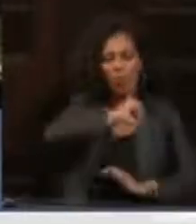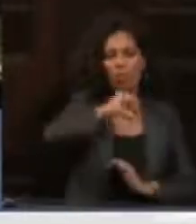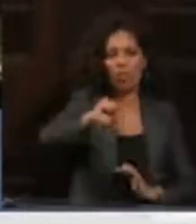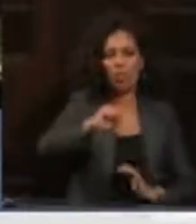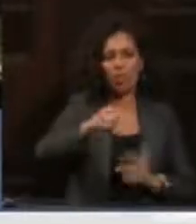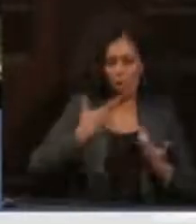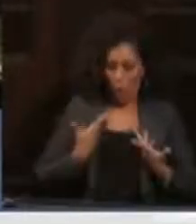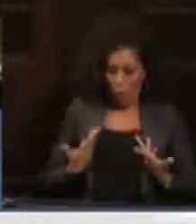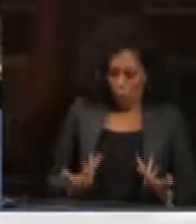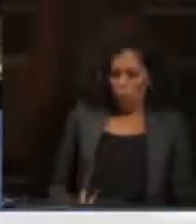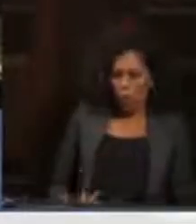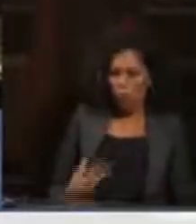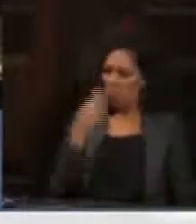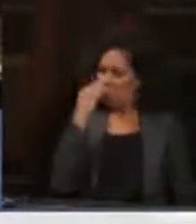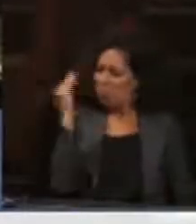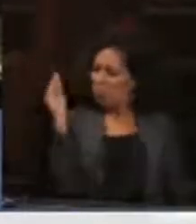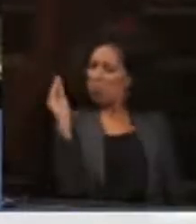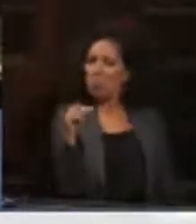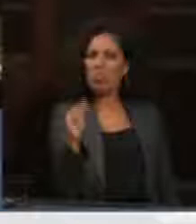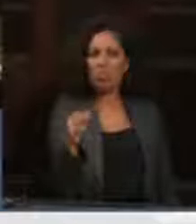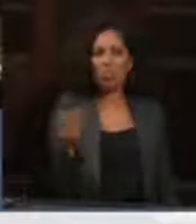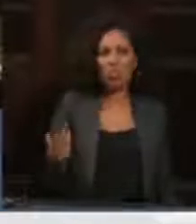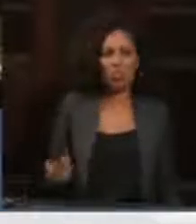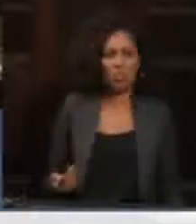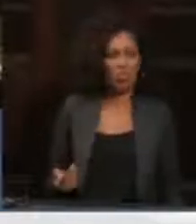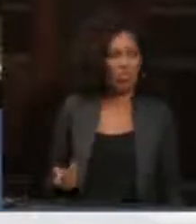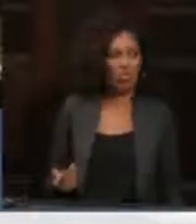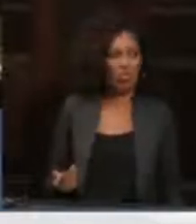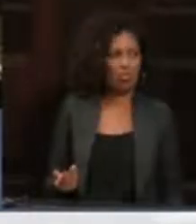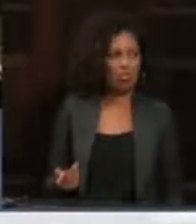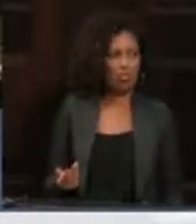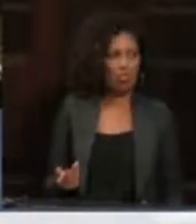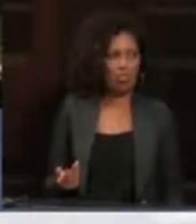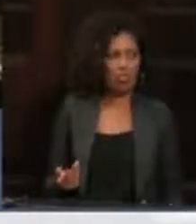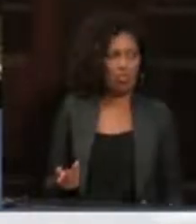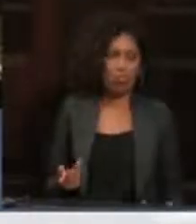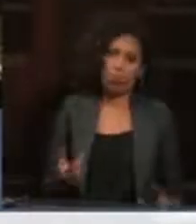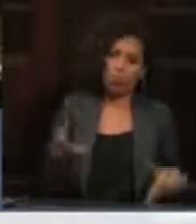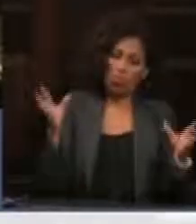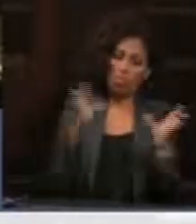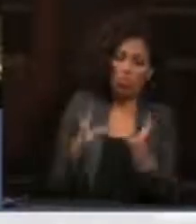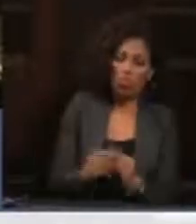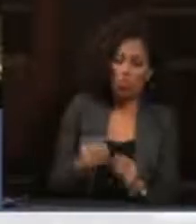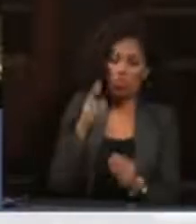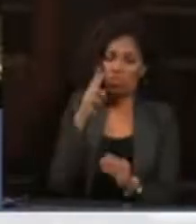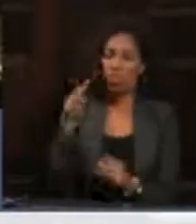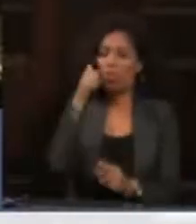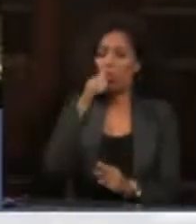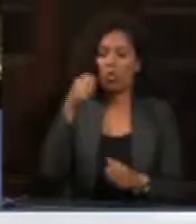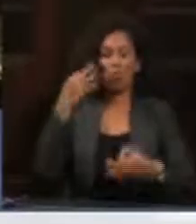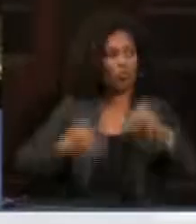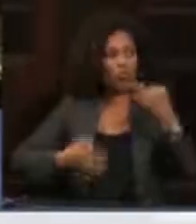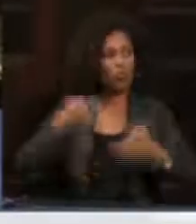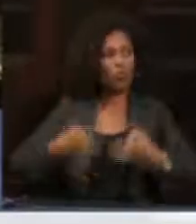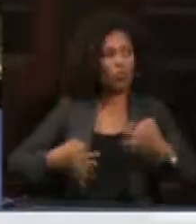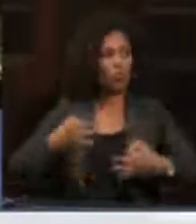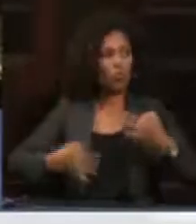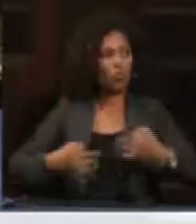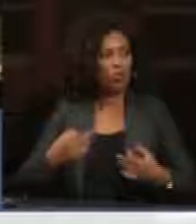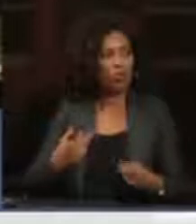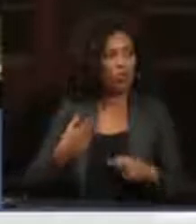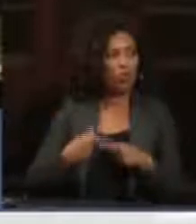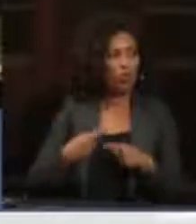corpos descartáveis. Haja vista o pronunciamento da desembargadora que disse: por que tanto barulho por